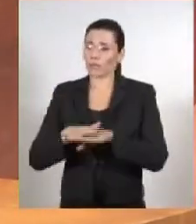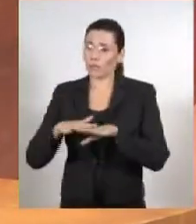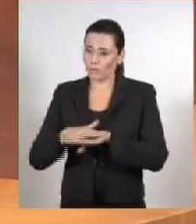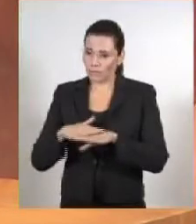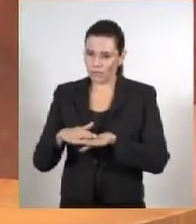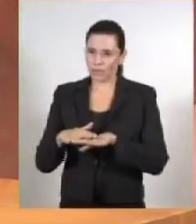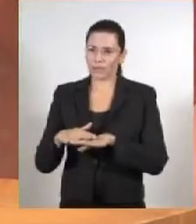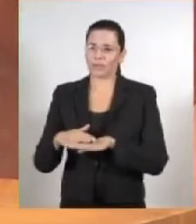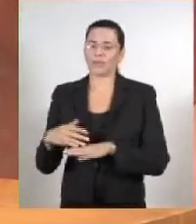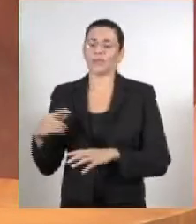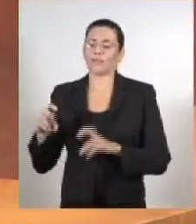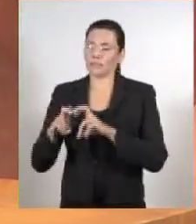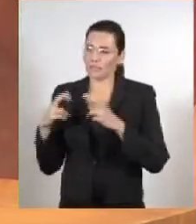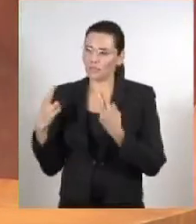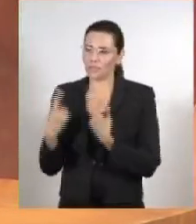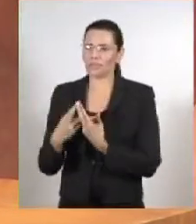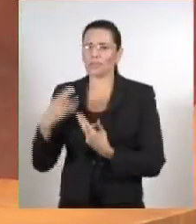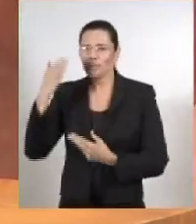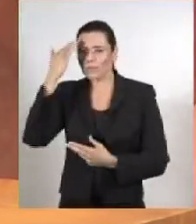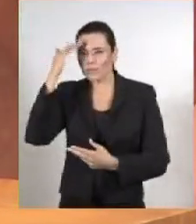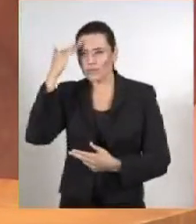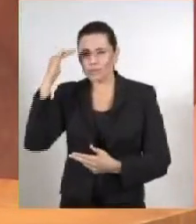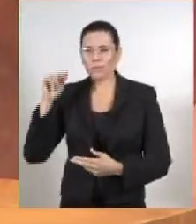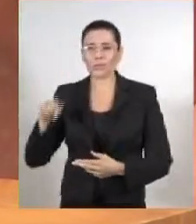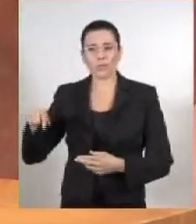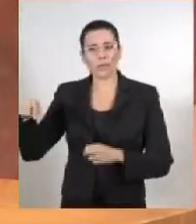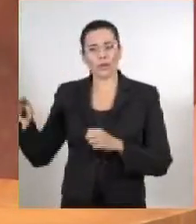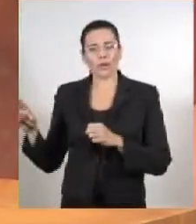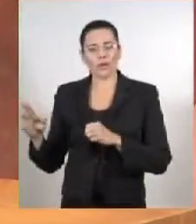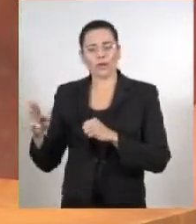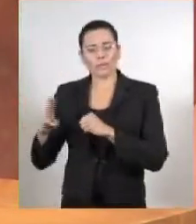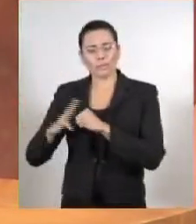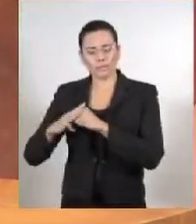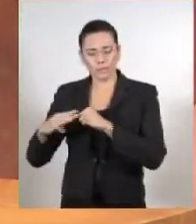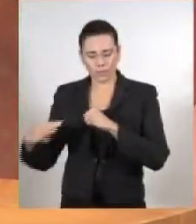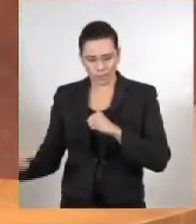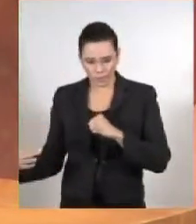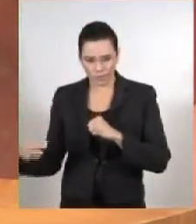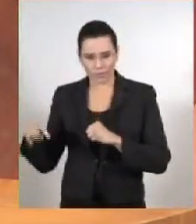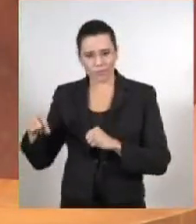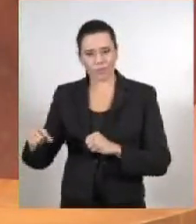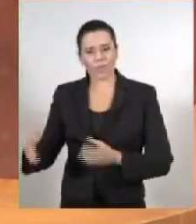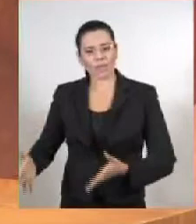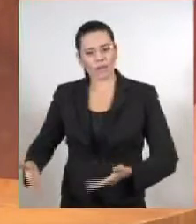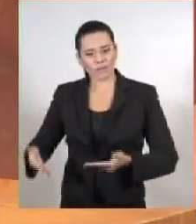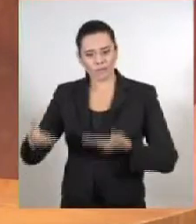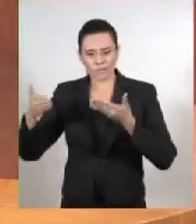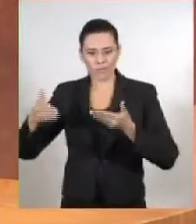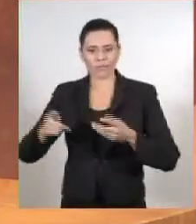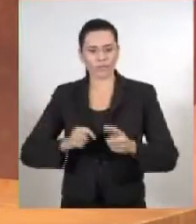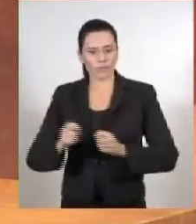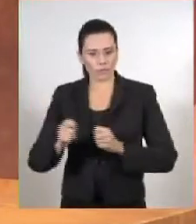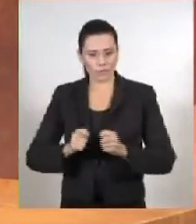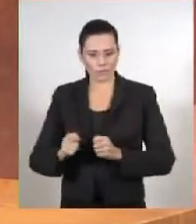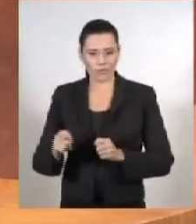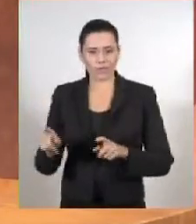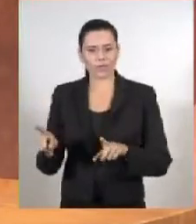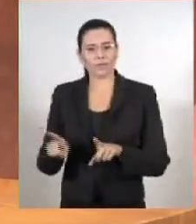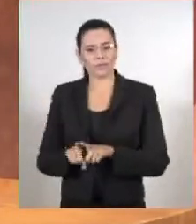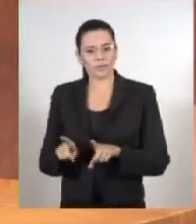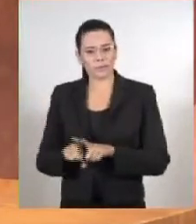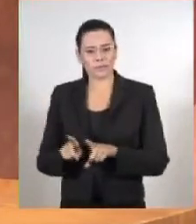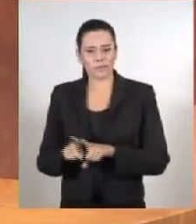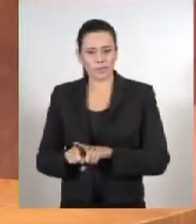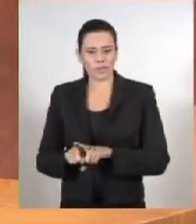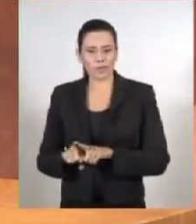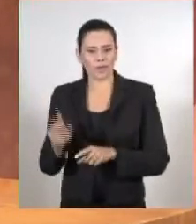entender que o SEBRAE tem todas as condições de gerar oportunidades e assim, gerando negócios, nós